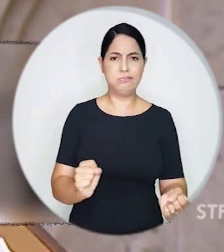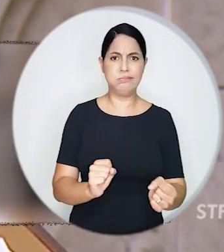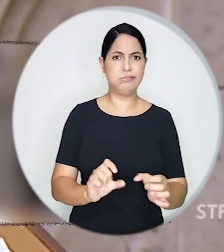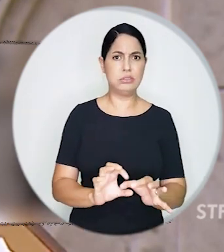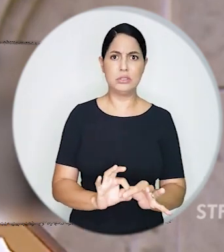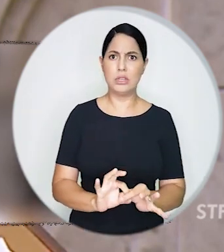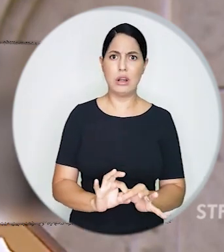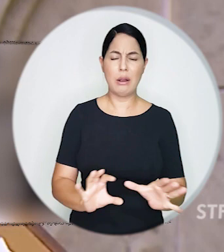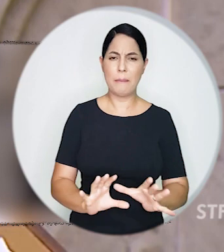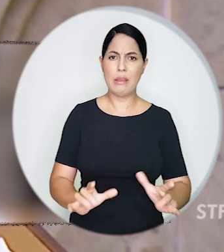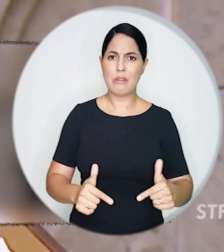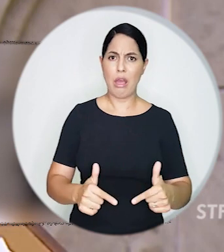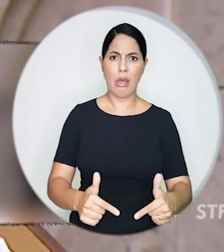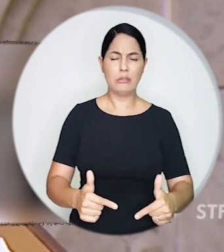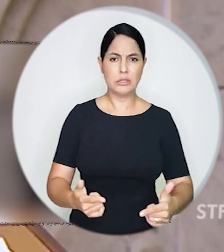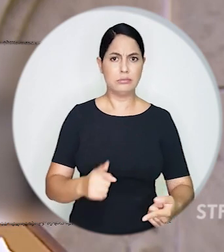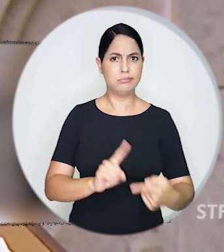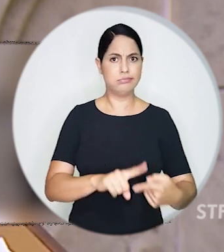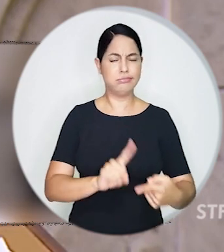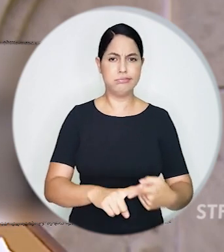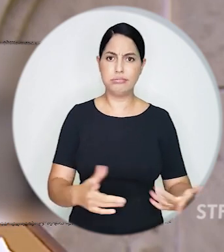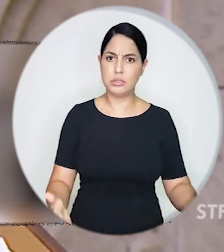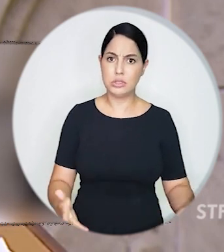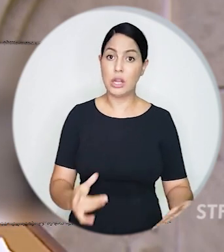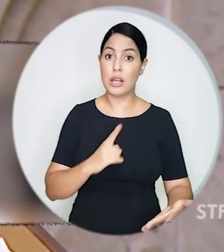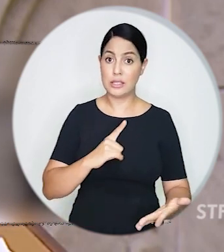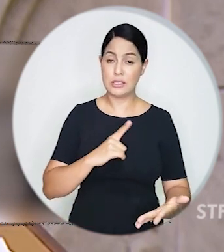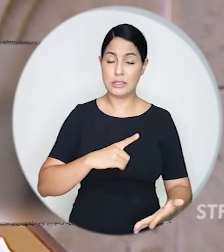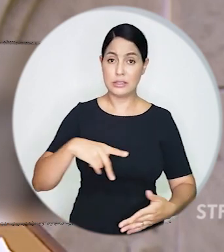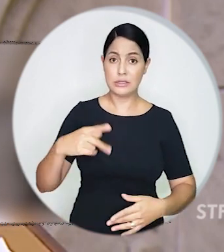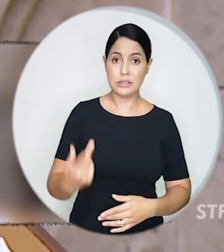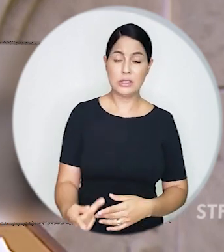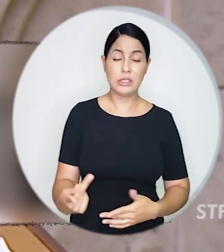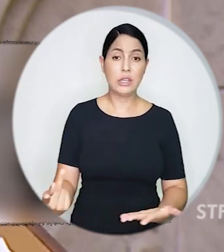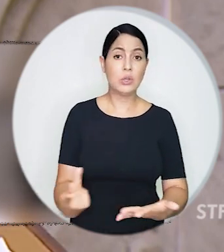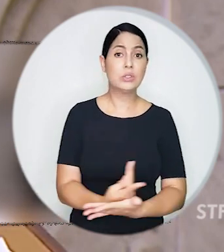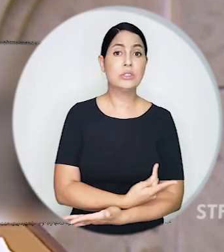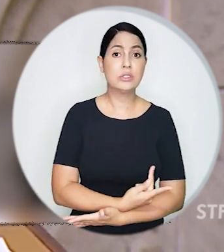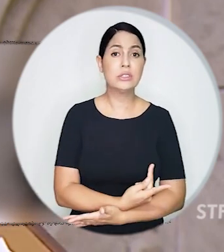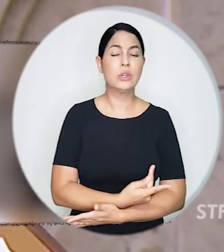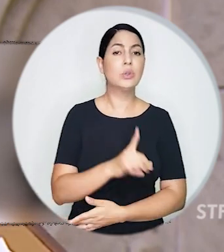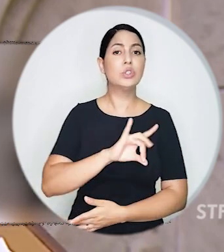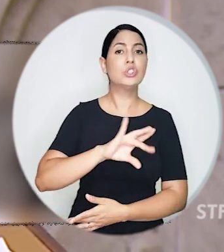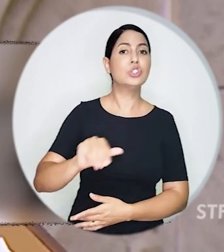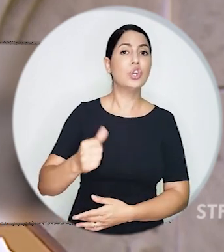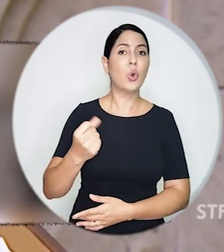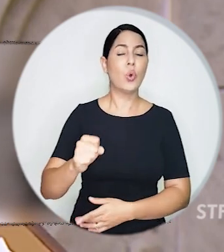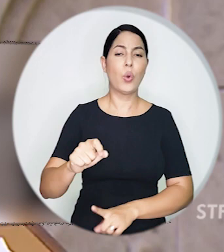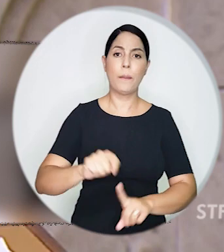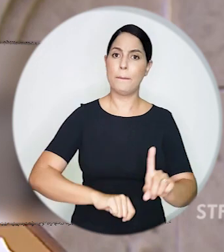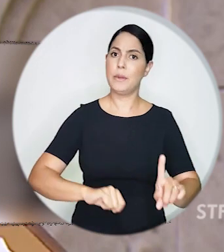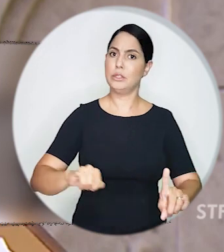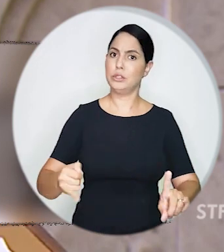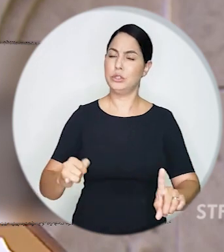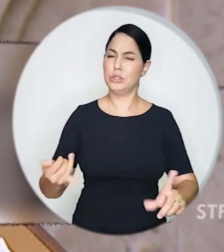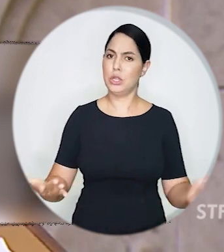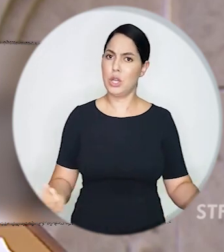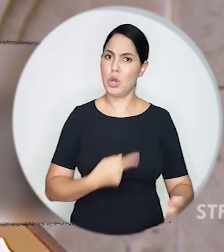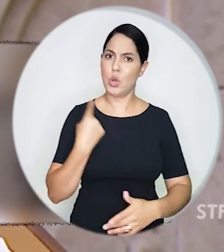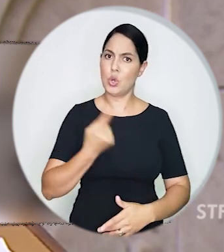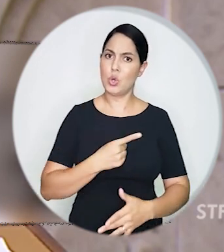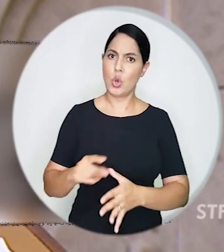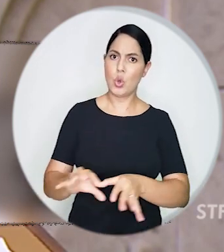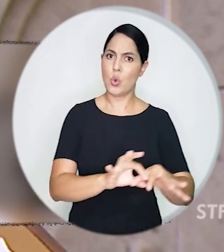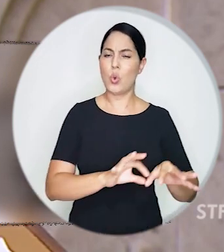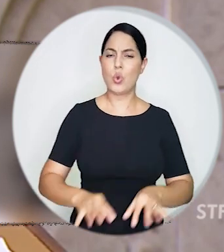sistemática de fragilizar a democracia brasileira, que se materializaram nos atos violentos de 8 de janeiro, é